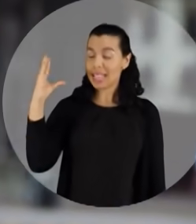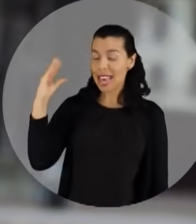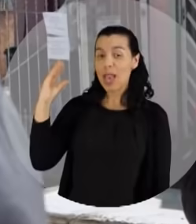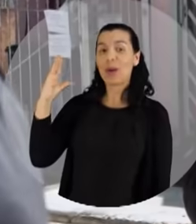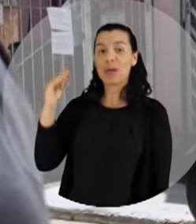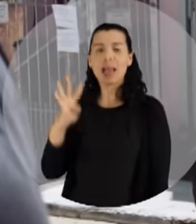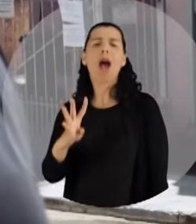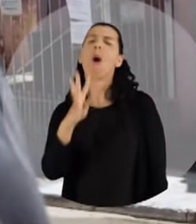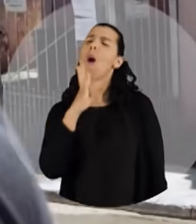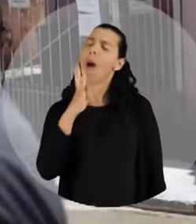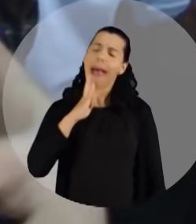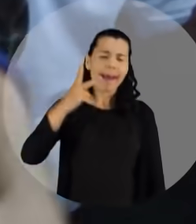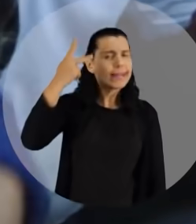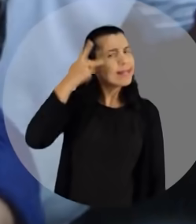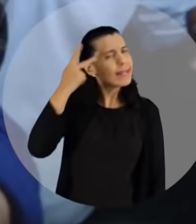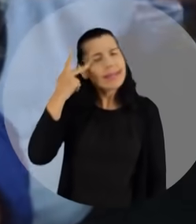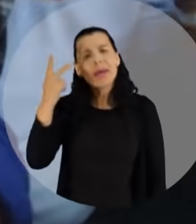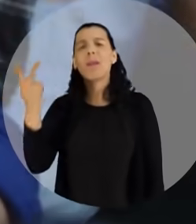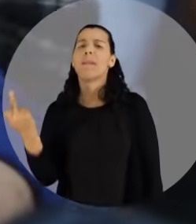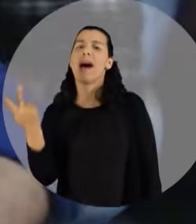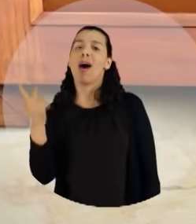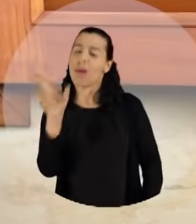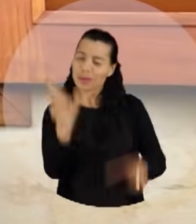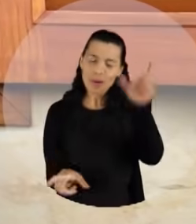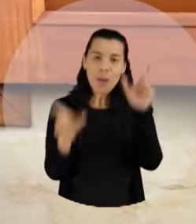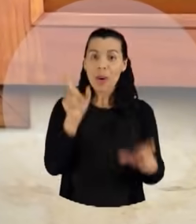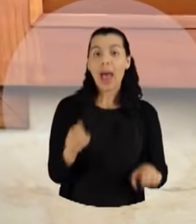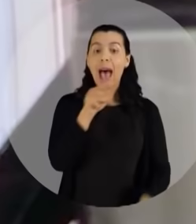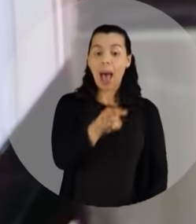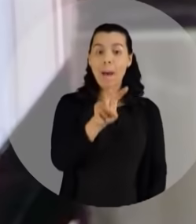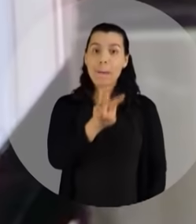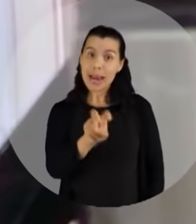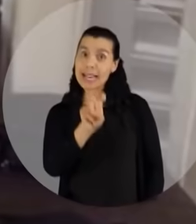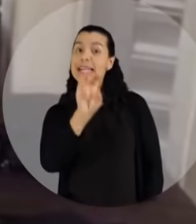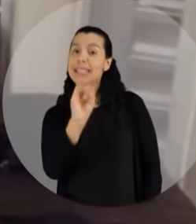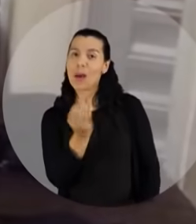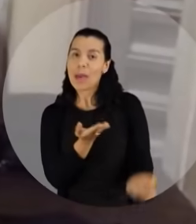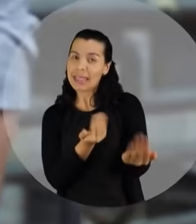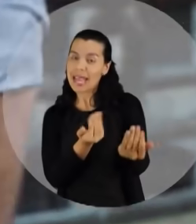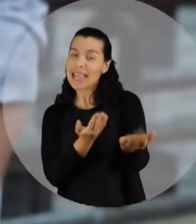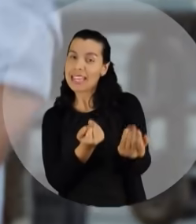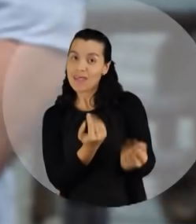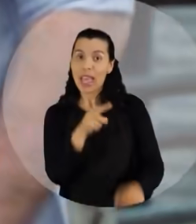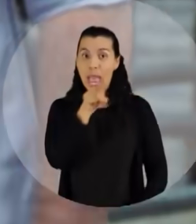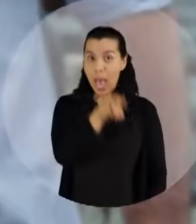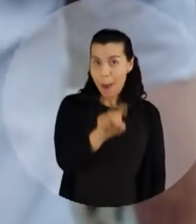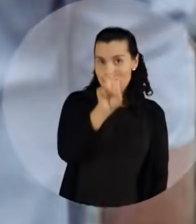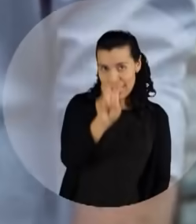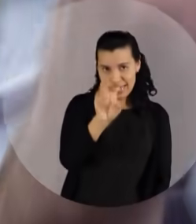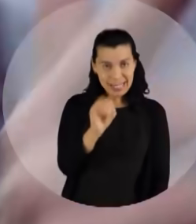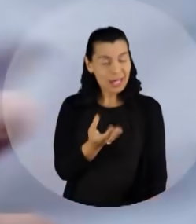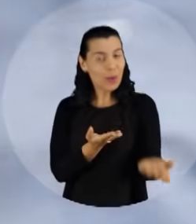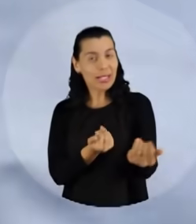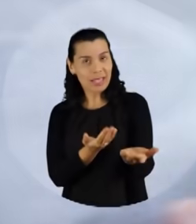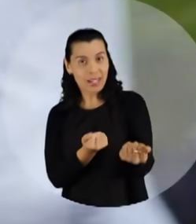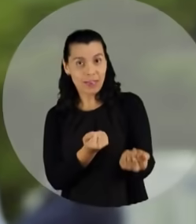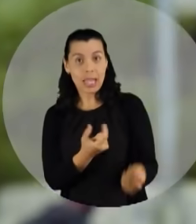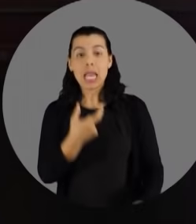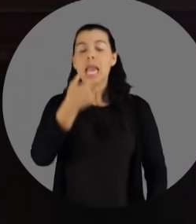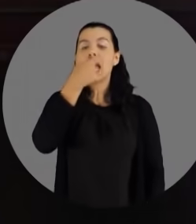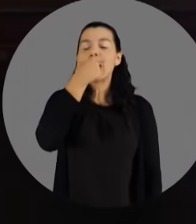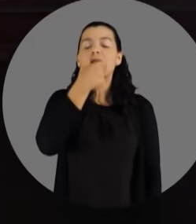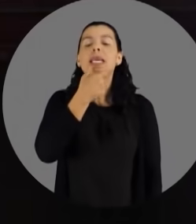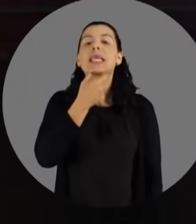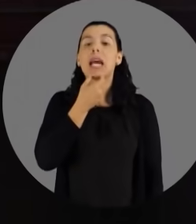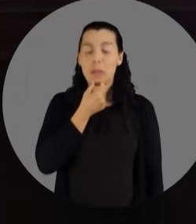Erundina conhece São Paulo como ninguém. Aperta 50 e vem, aperta 50 e vem.